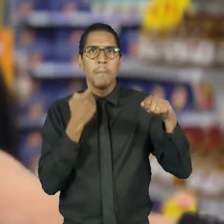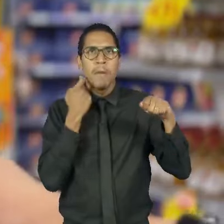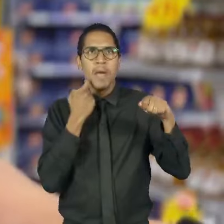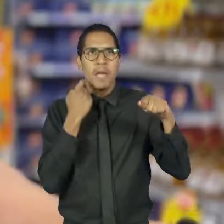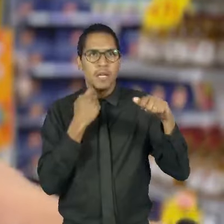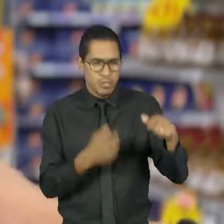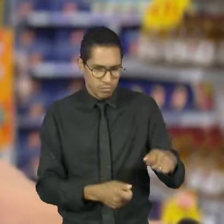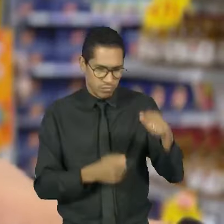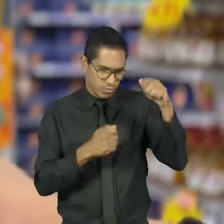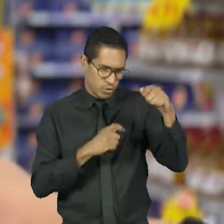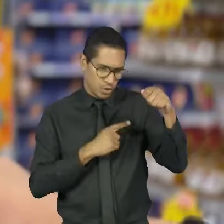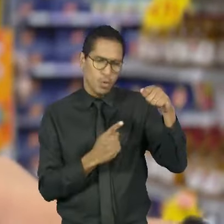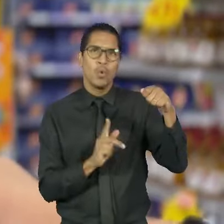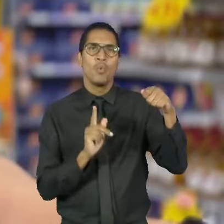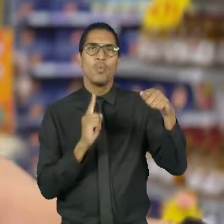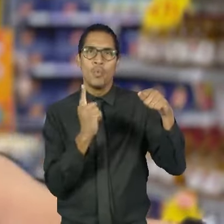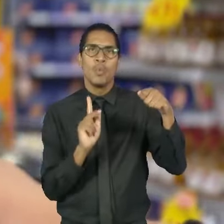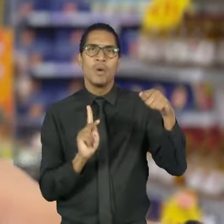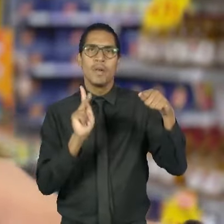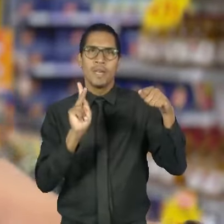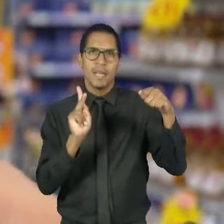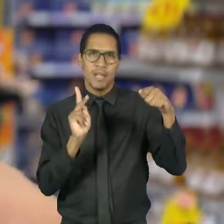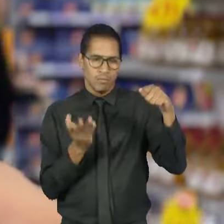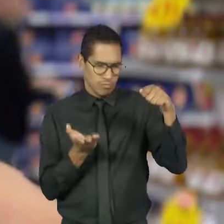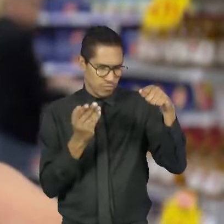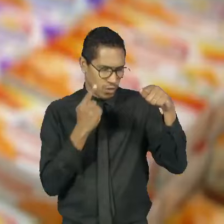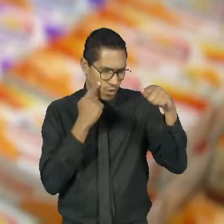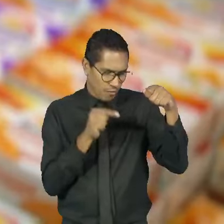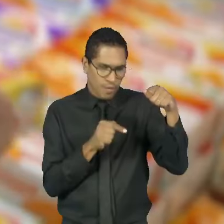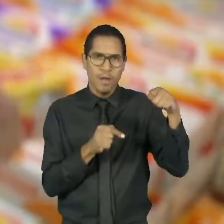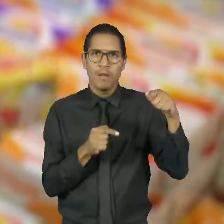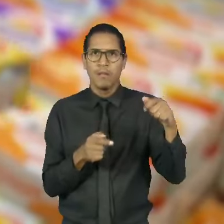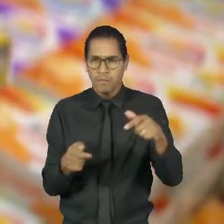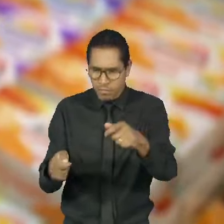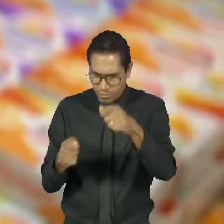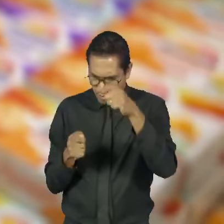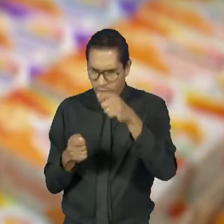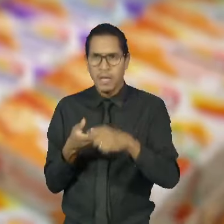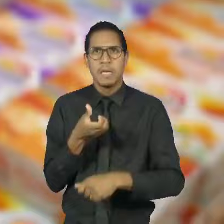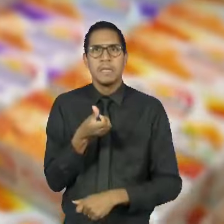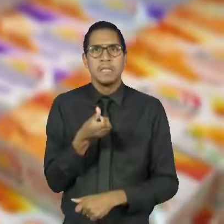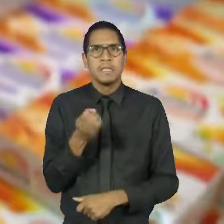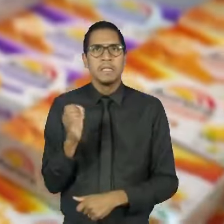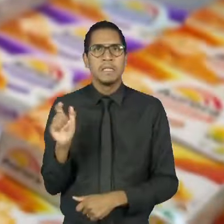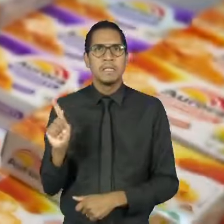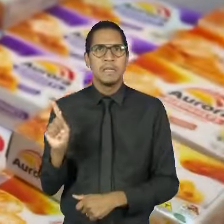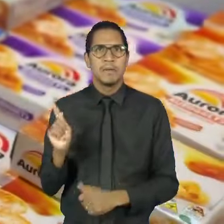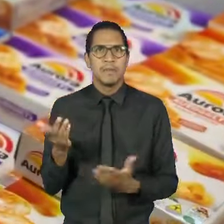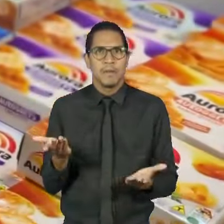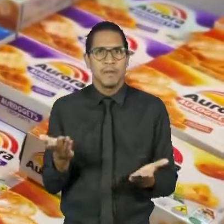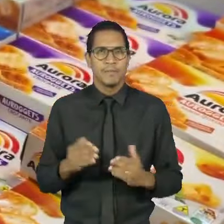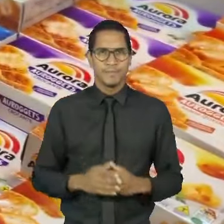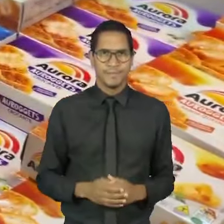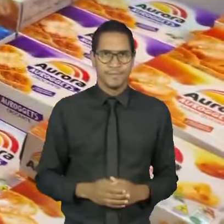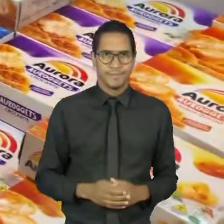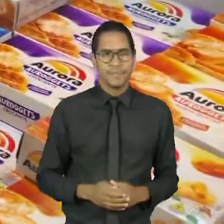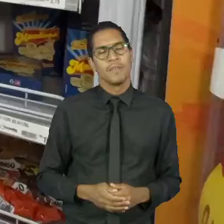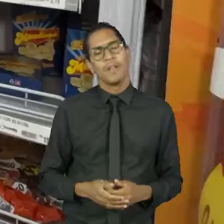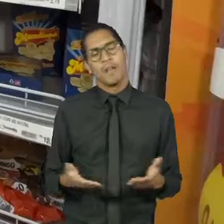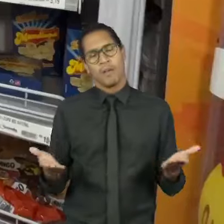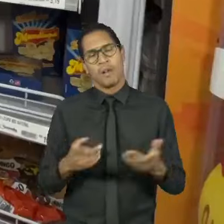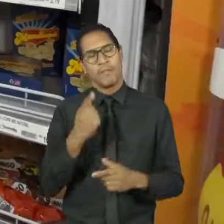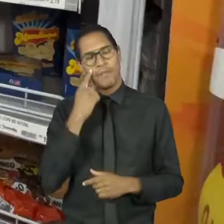1 kg hoje o mesmo pacote tá com 600 G que tá Evidente Aos olhos do consumidor agora pode ser comprovado em